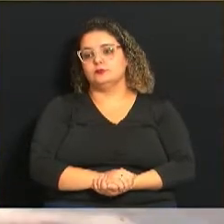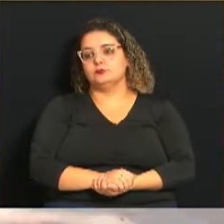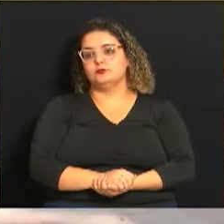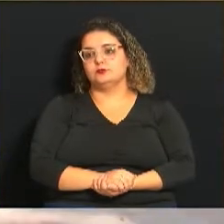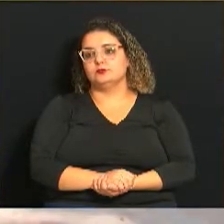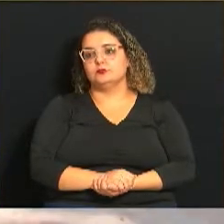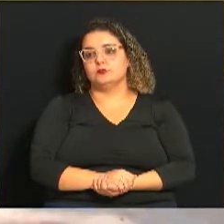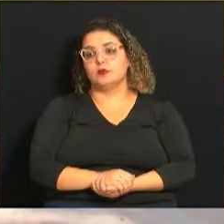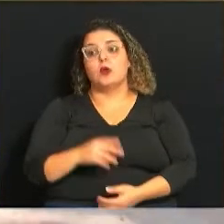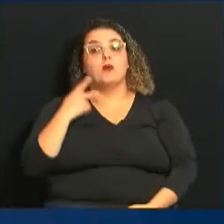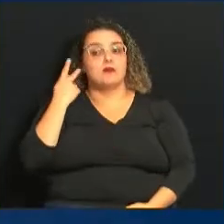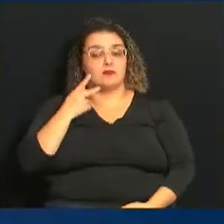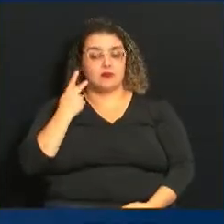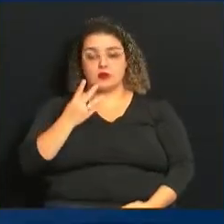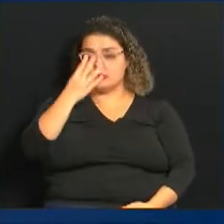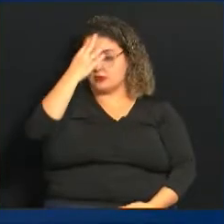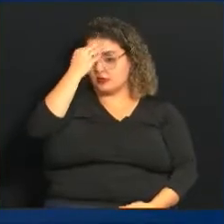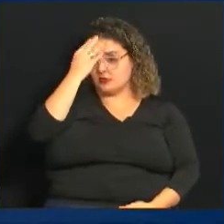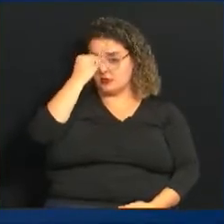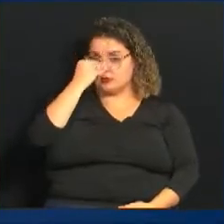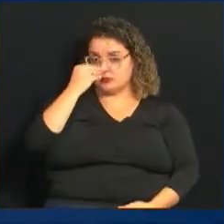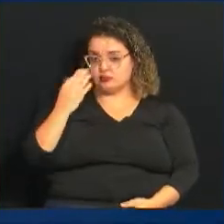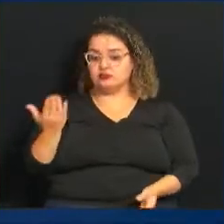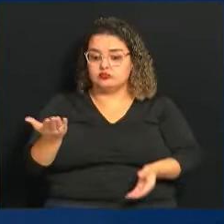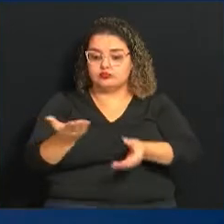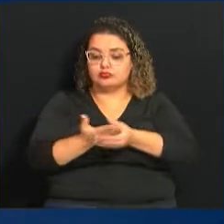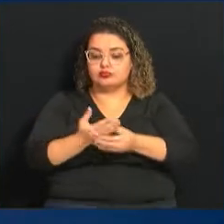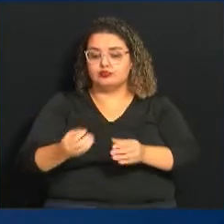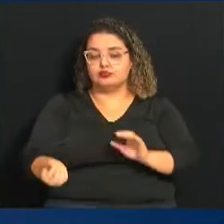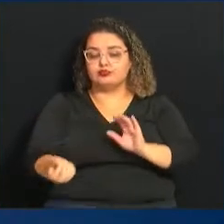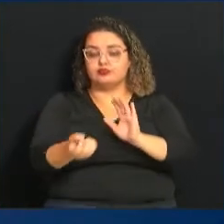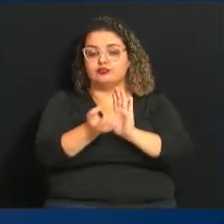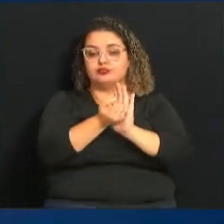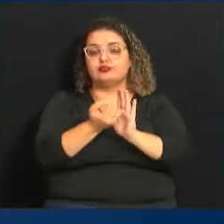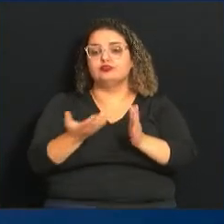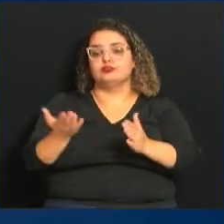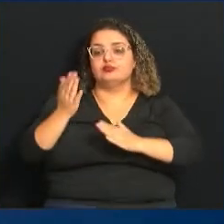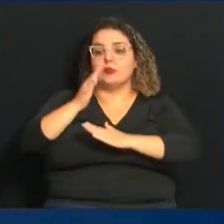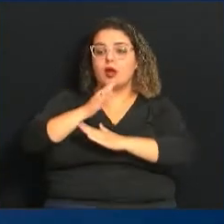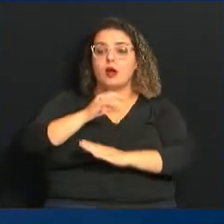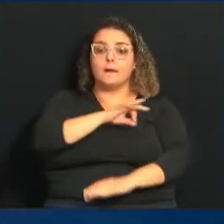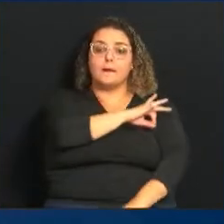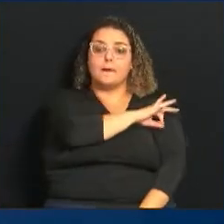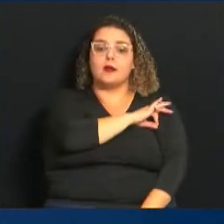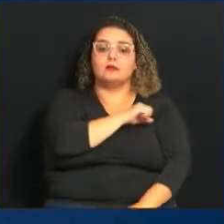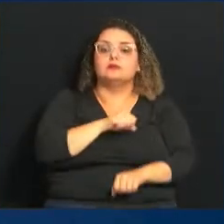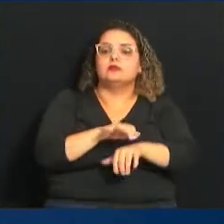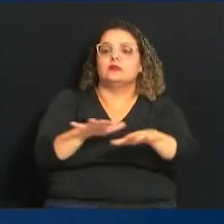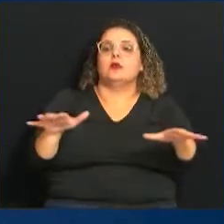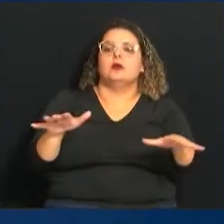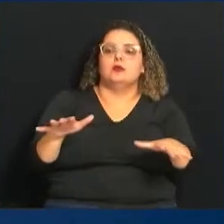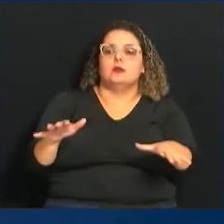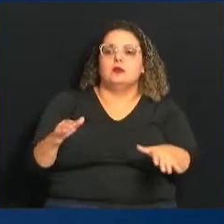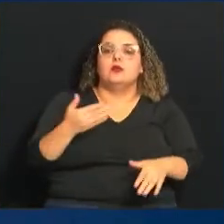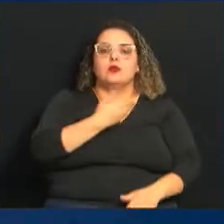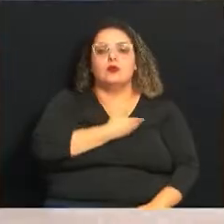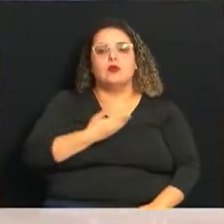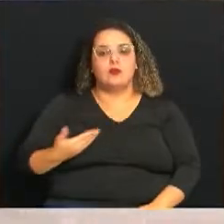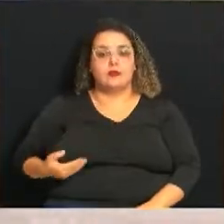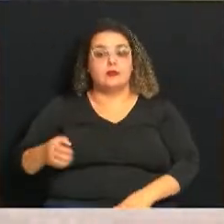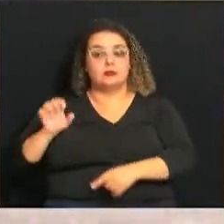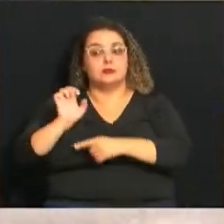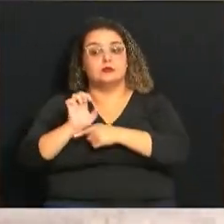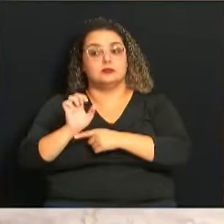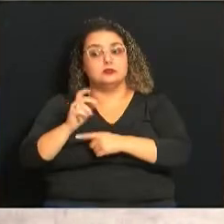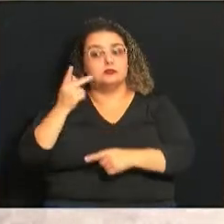O vereador Jair da Farmácia protocolou uma indicação para que a Prefeitura de Campinas amplie o convênio com o governo do estado de São Paulo